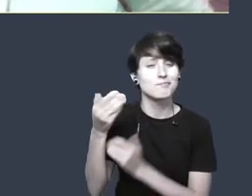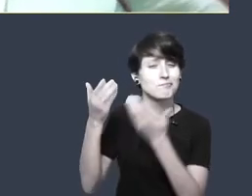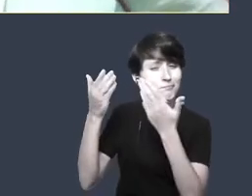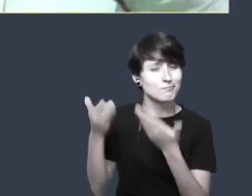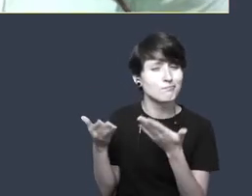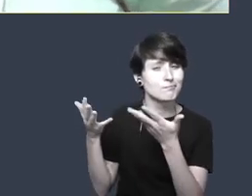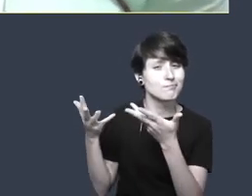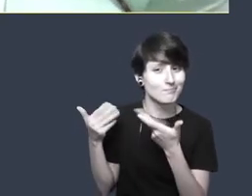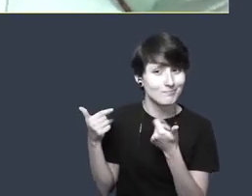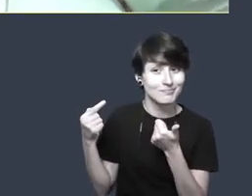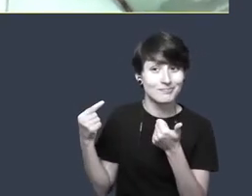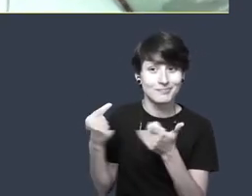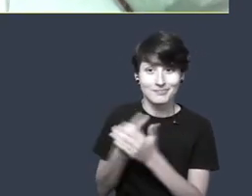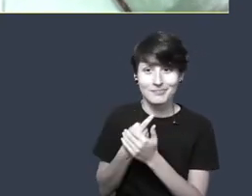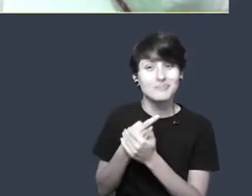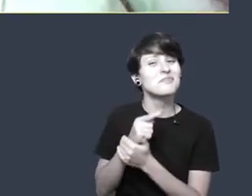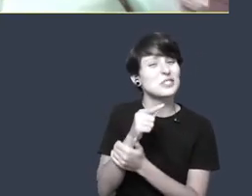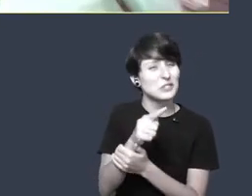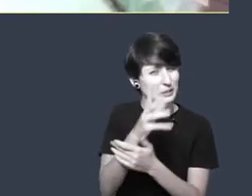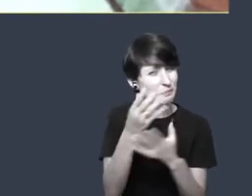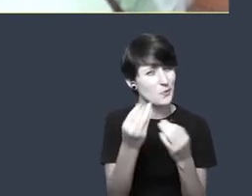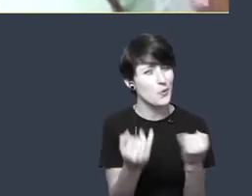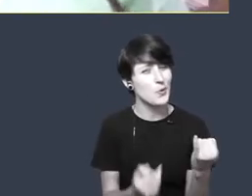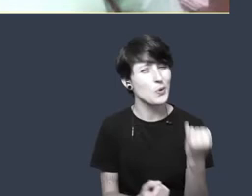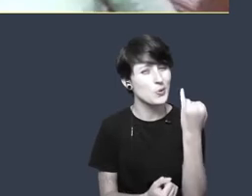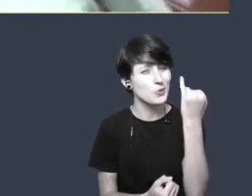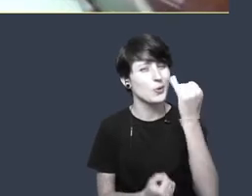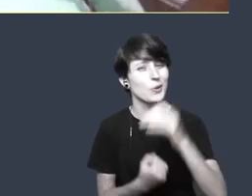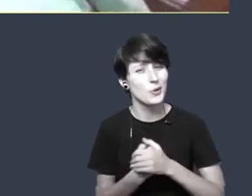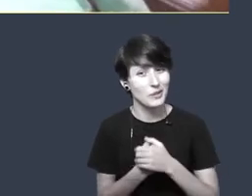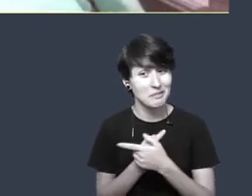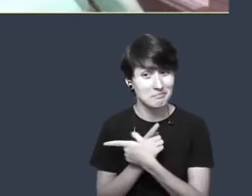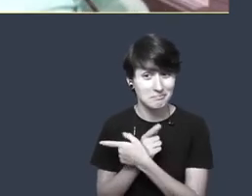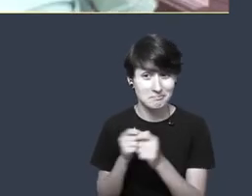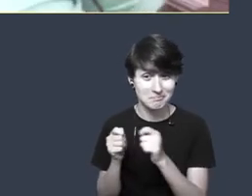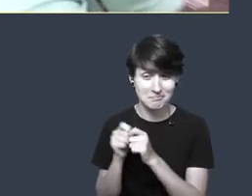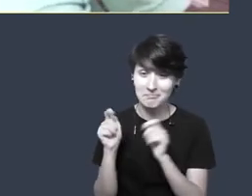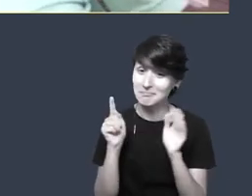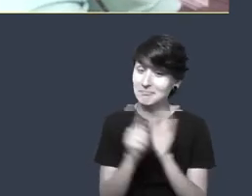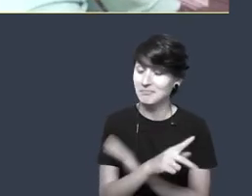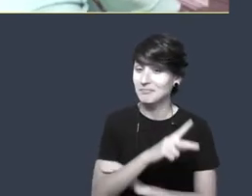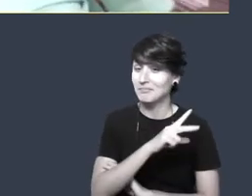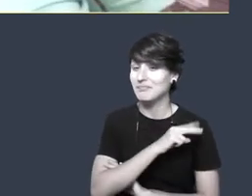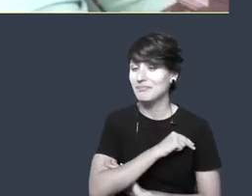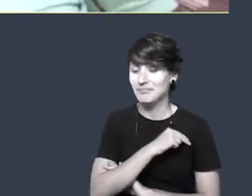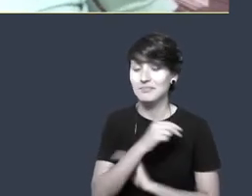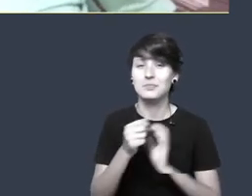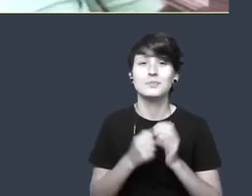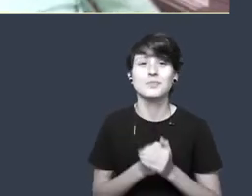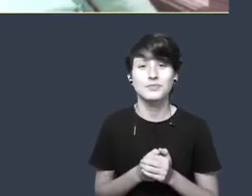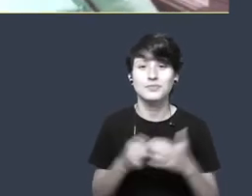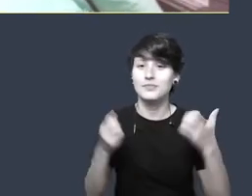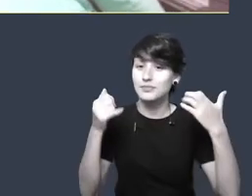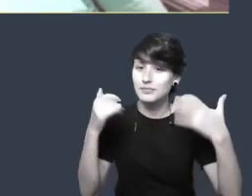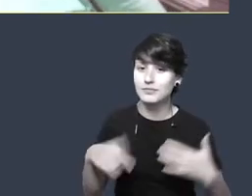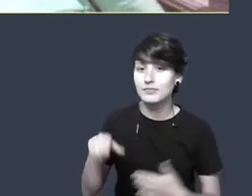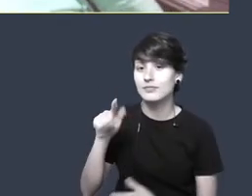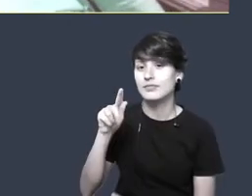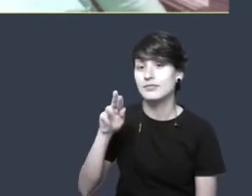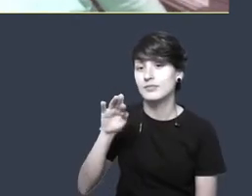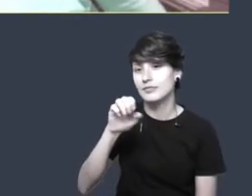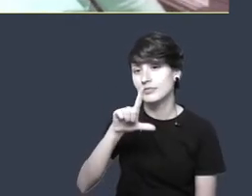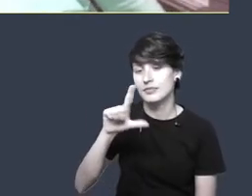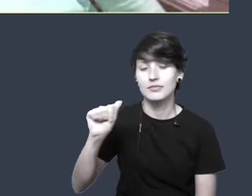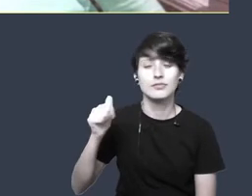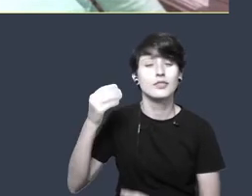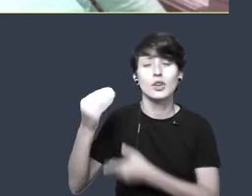fazendo pergunta. Gabi, está muito importante. Até o Adriano está fazendo pergunta aqui agora. Ele manda o seguinte: Gabriela, como